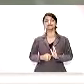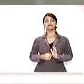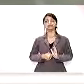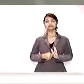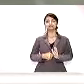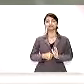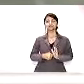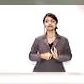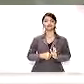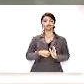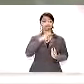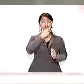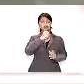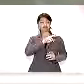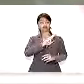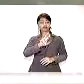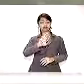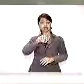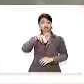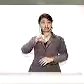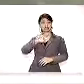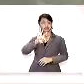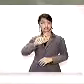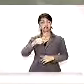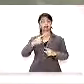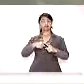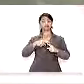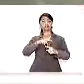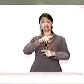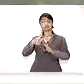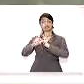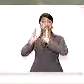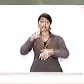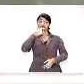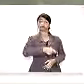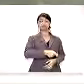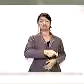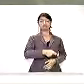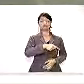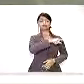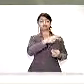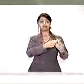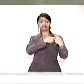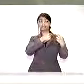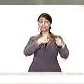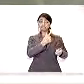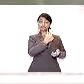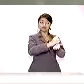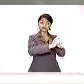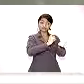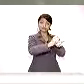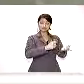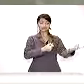eh Renato ferro mus além f o respeitável sentença que condenou o recorrente a devolver R